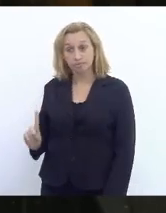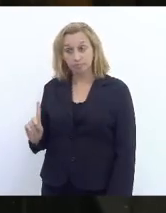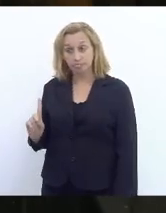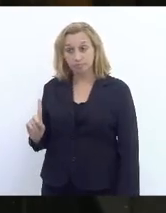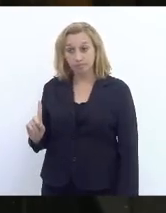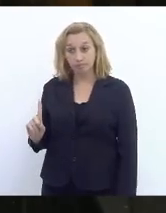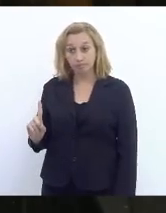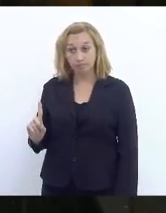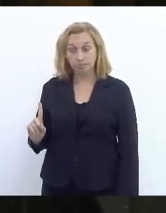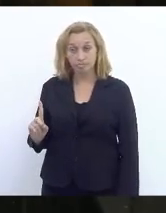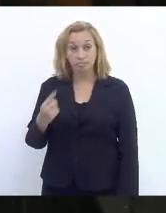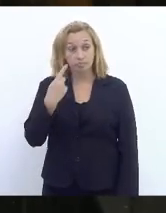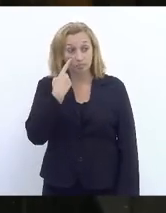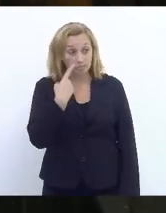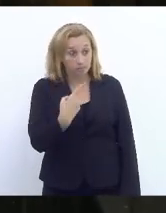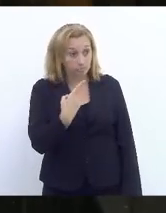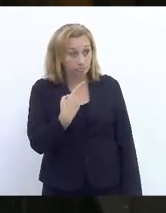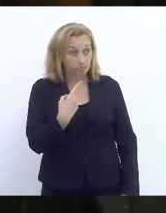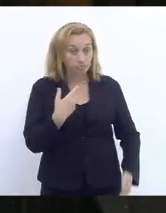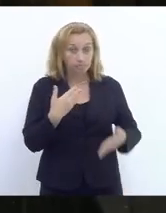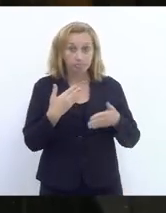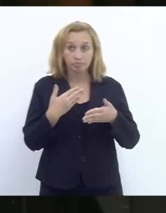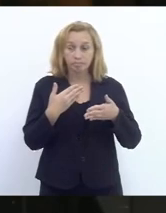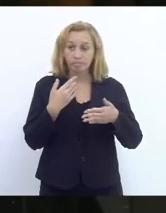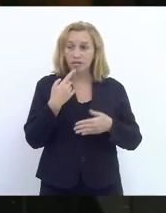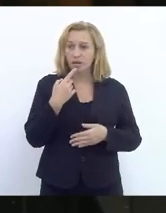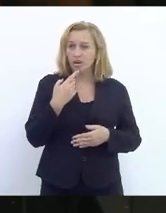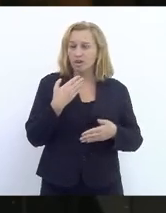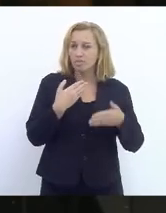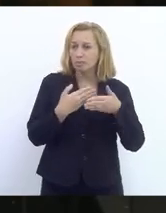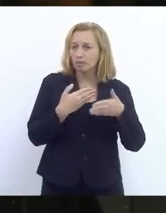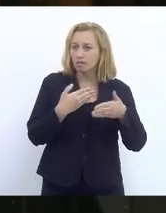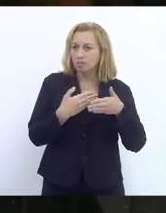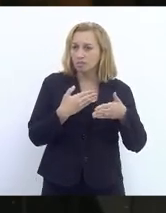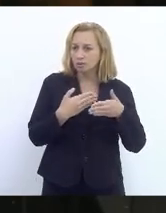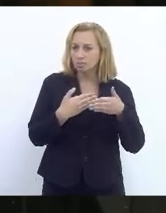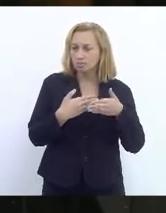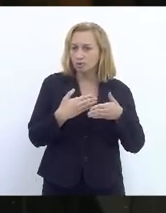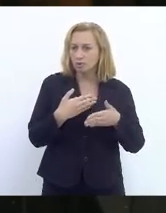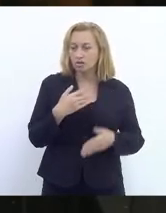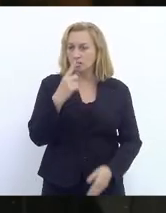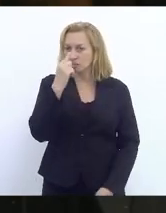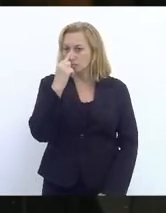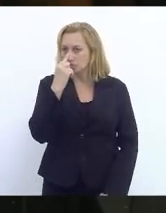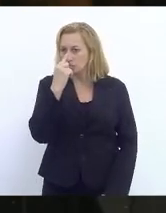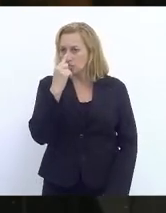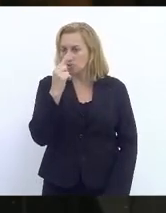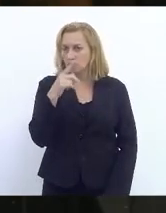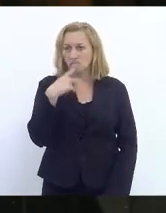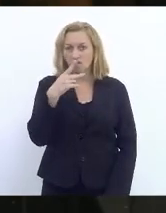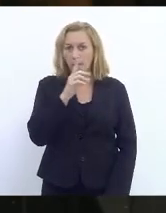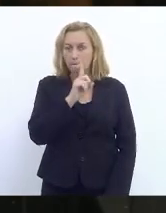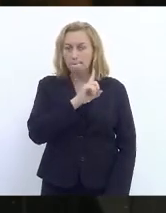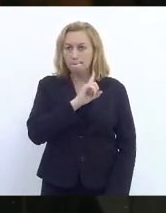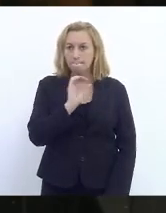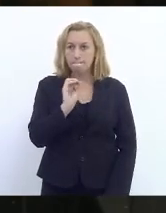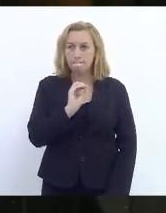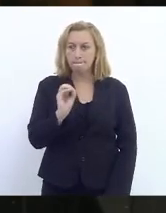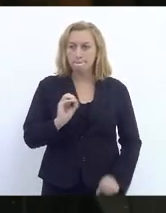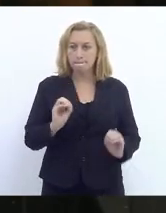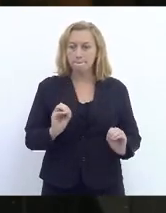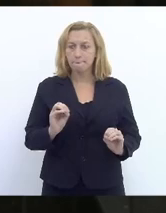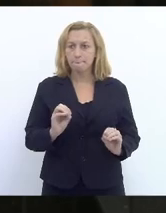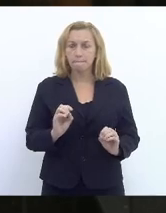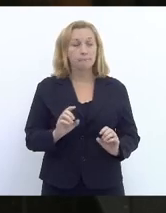visto que tem proximidades compute não abre a boca e a dita